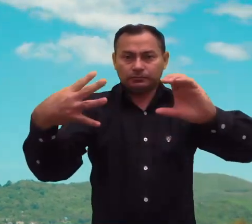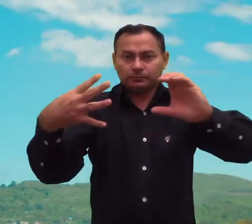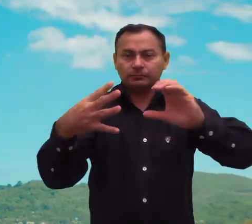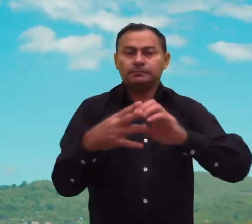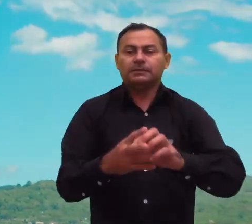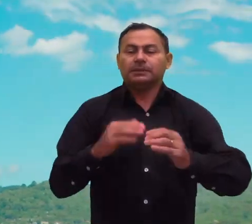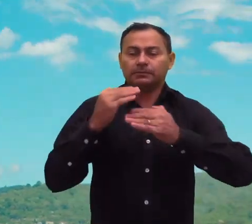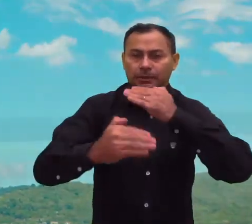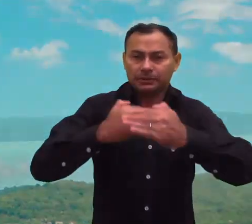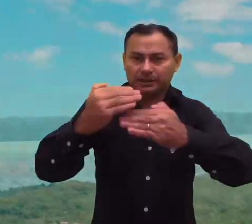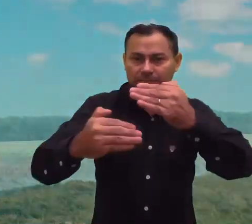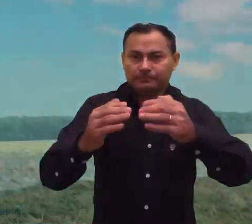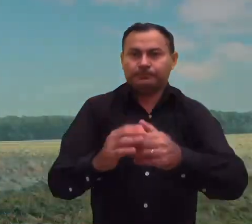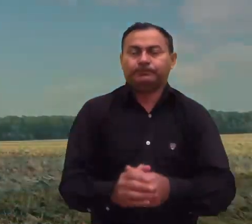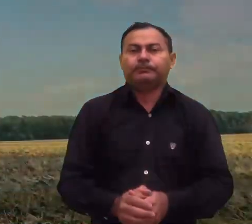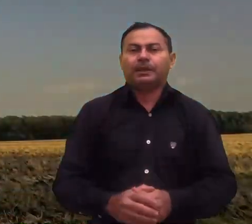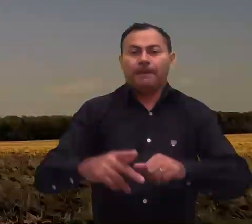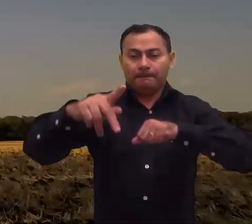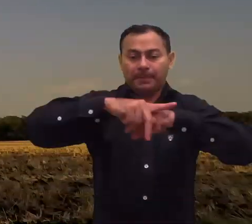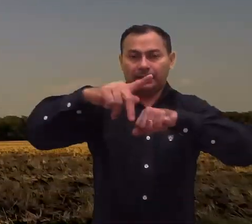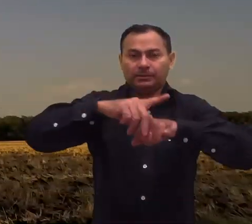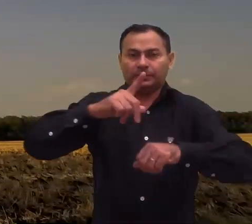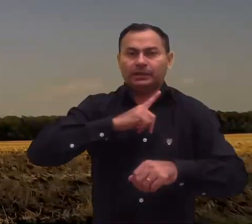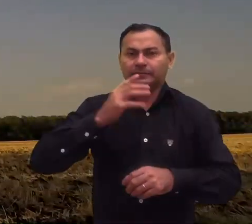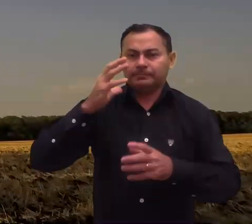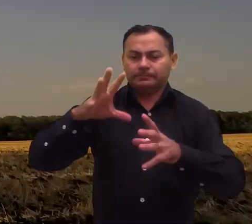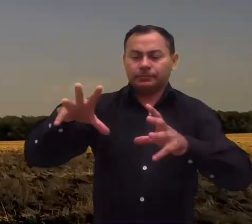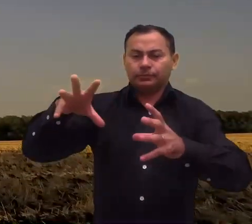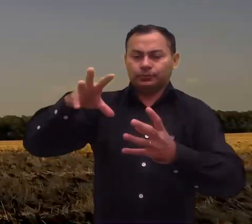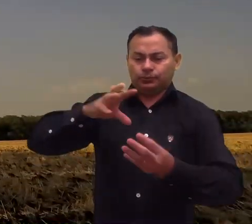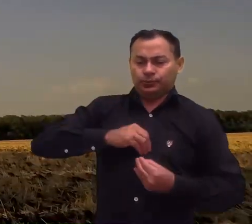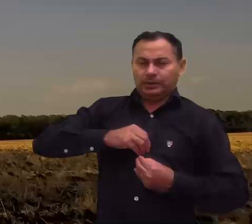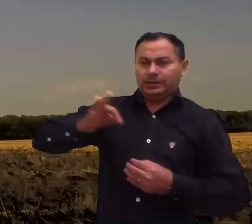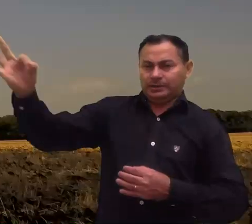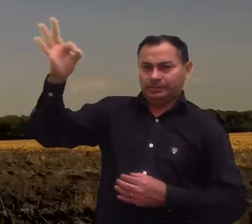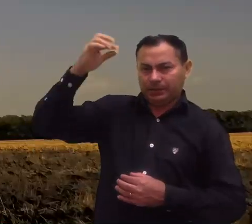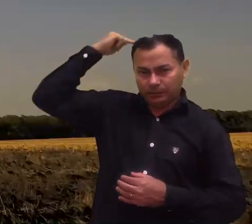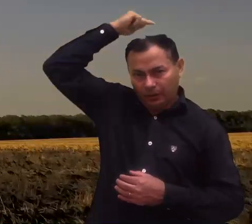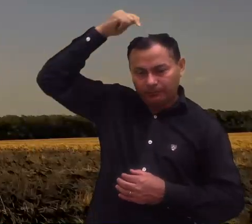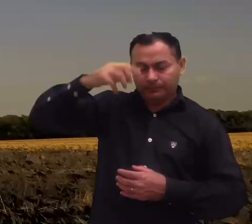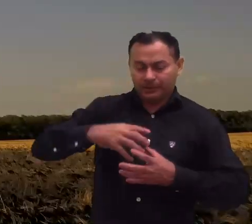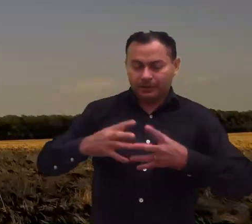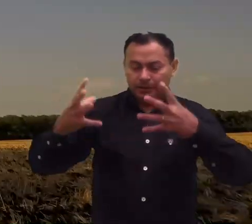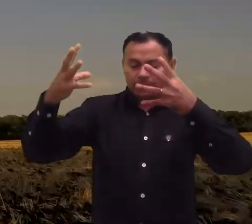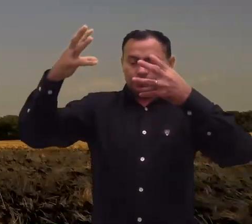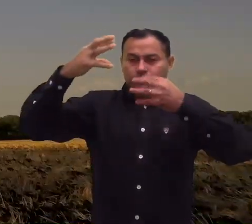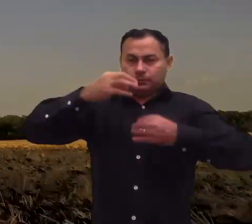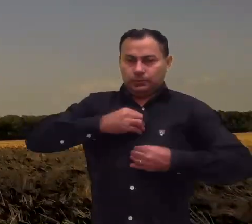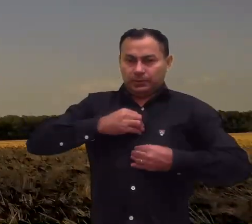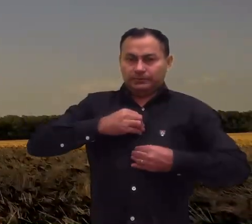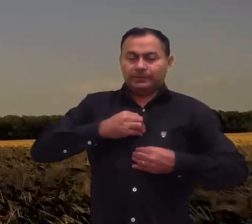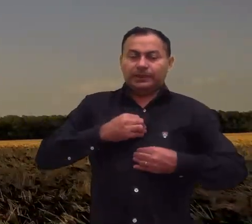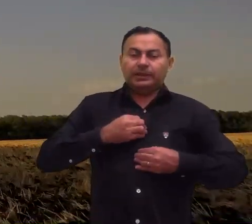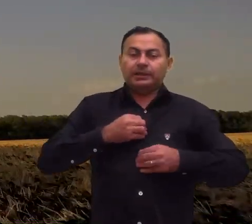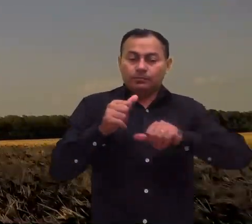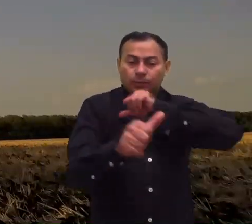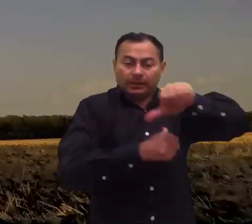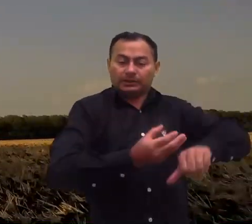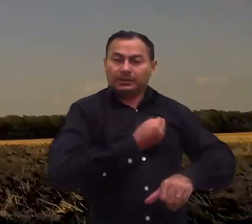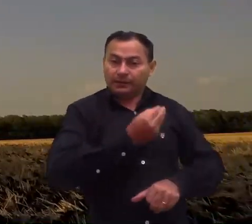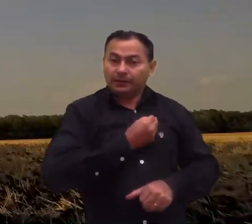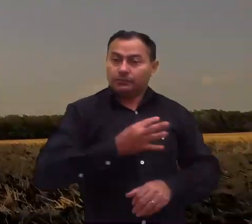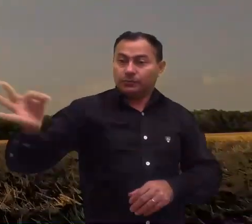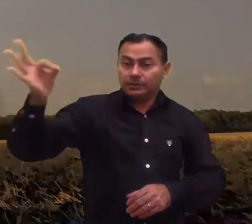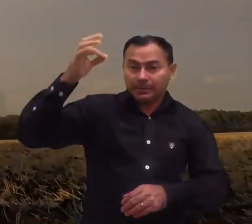apresenta algumas características desse processo. Para Pedro existe a concepção espiritual, a gestação espiritual